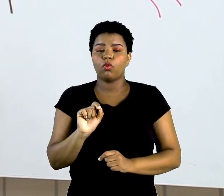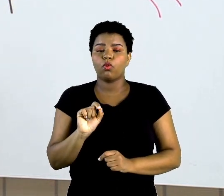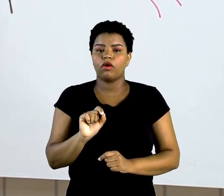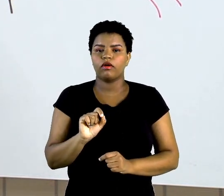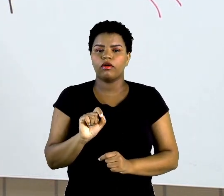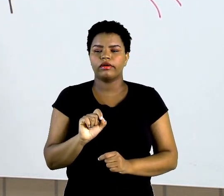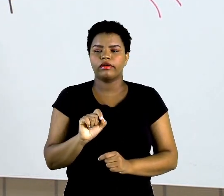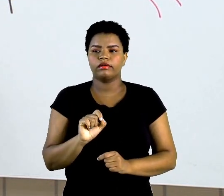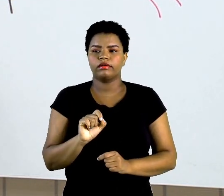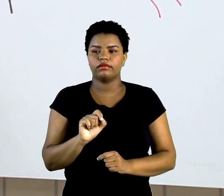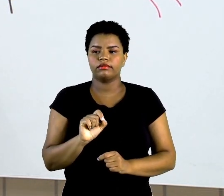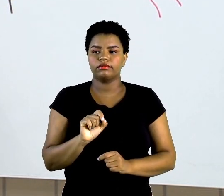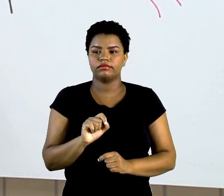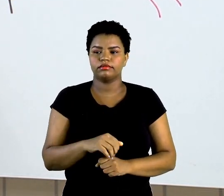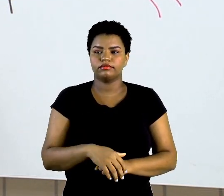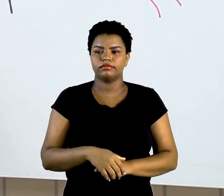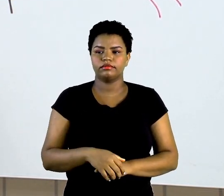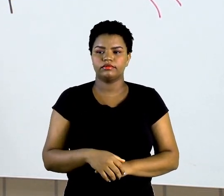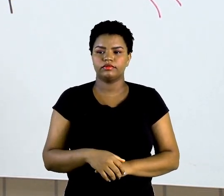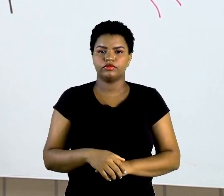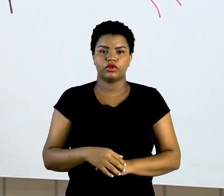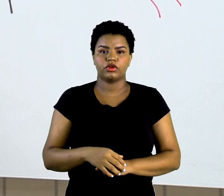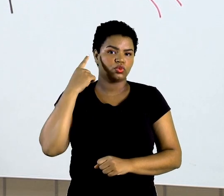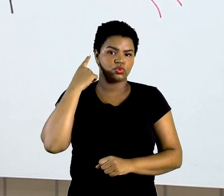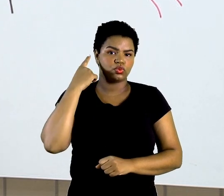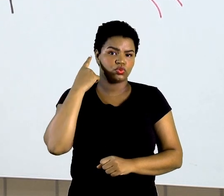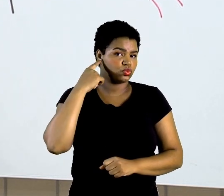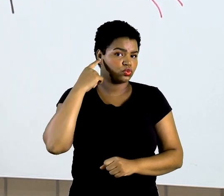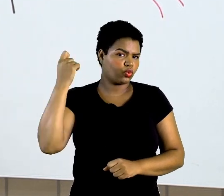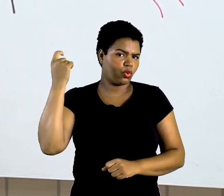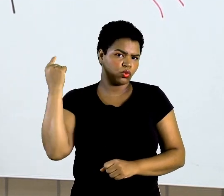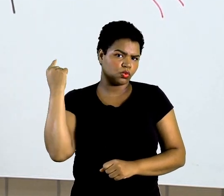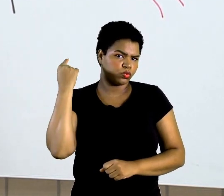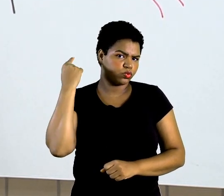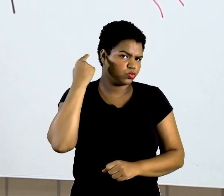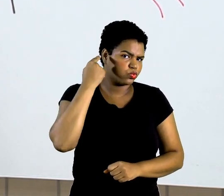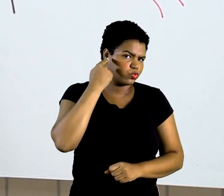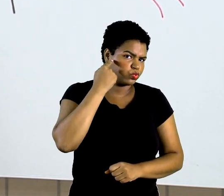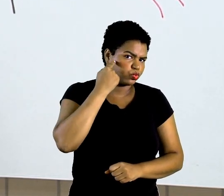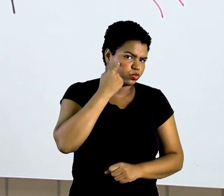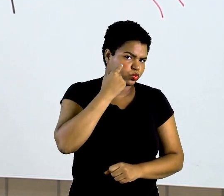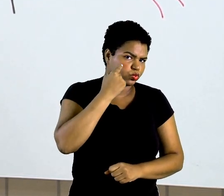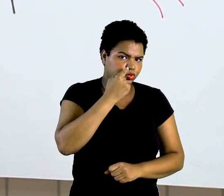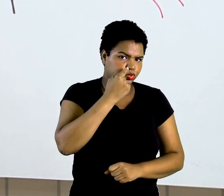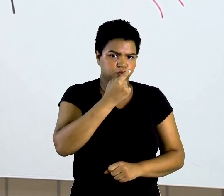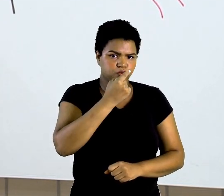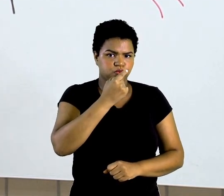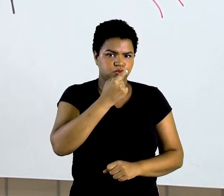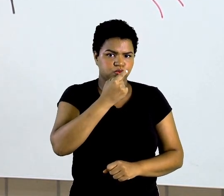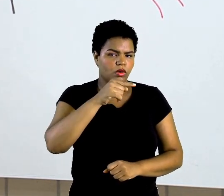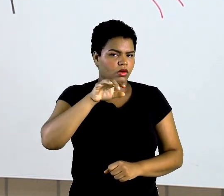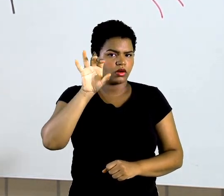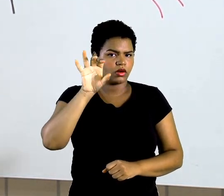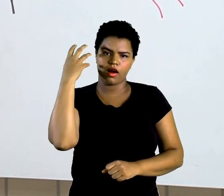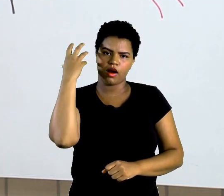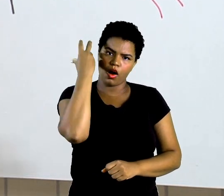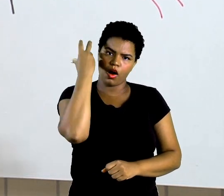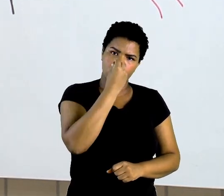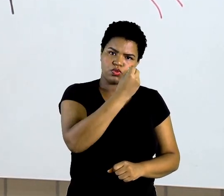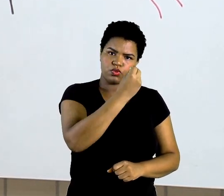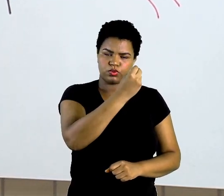recebe esse som. Então, eu ouvi uma música, estou ali ouvindo uma